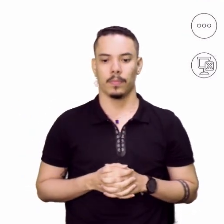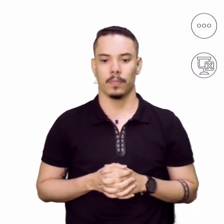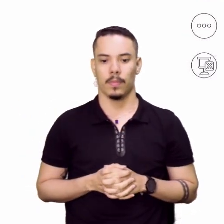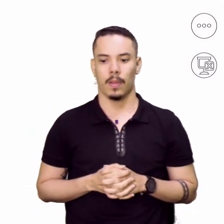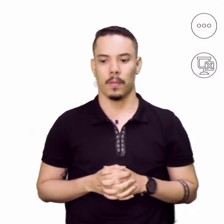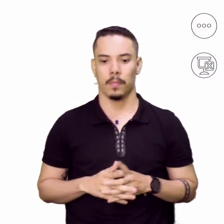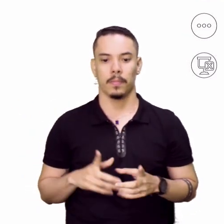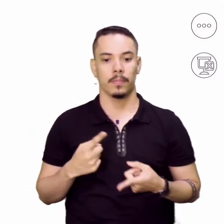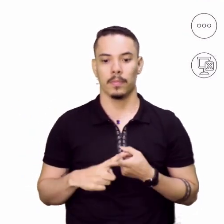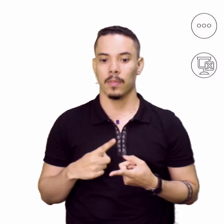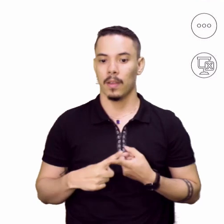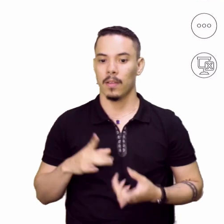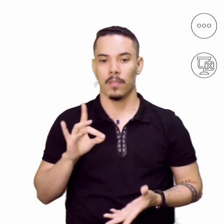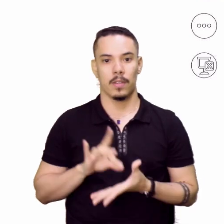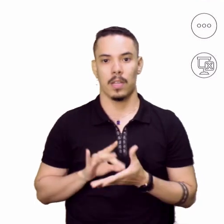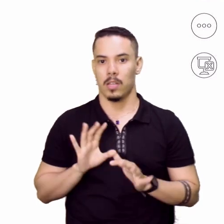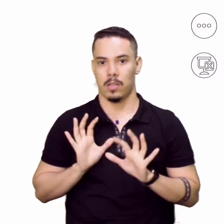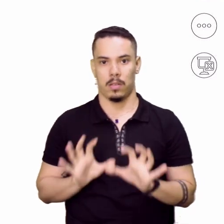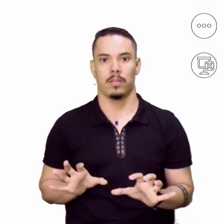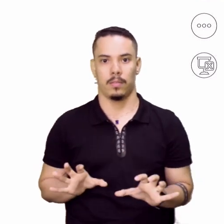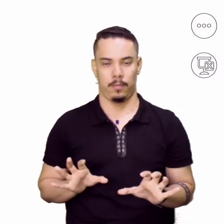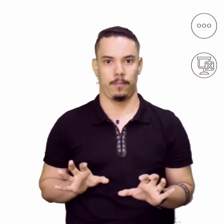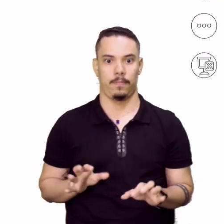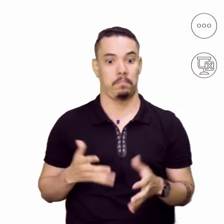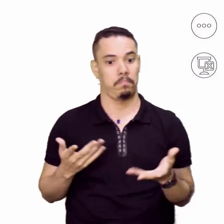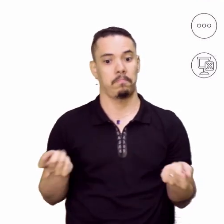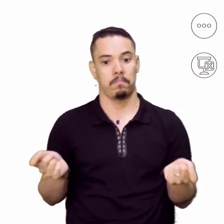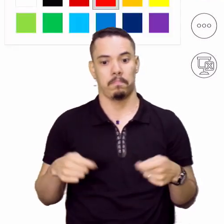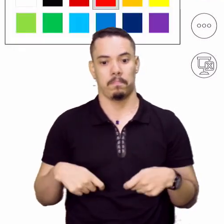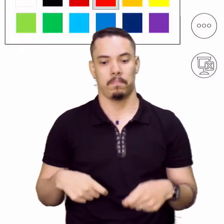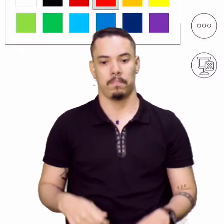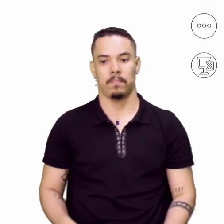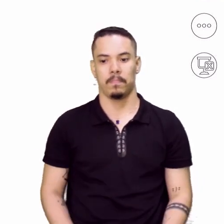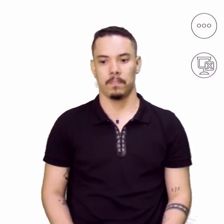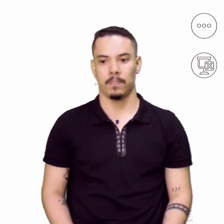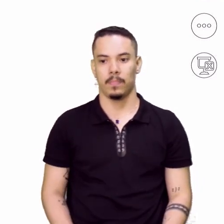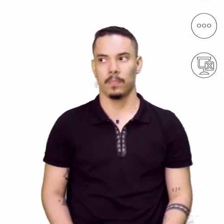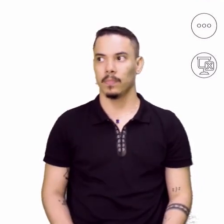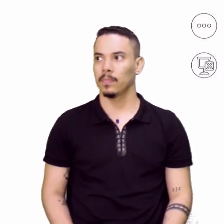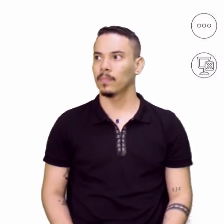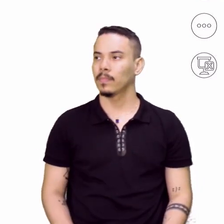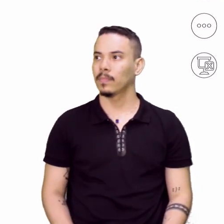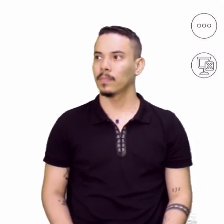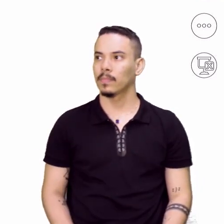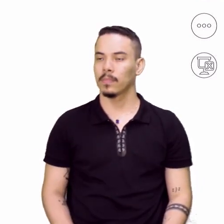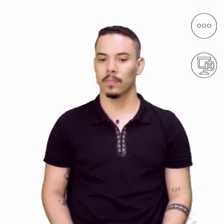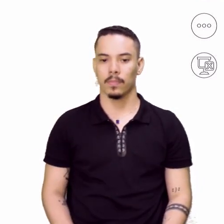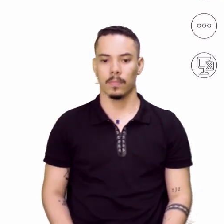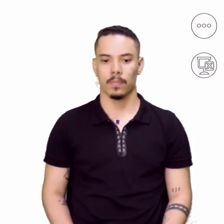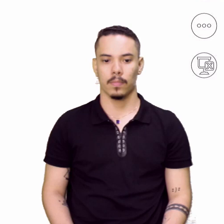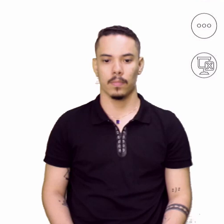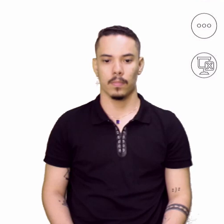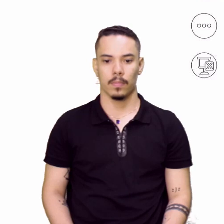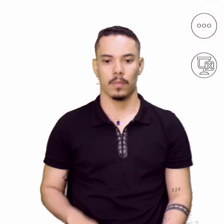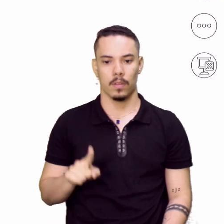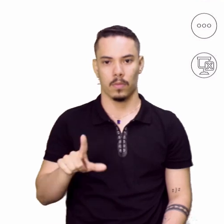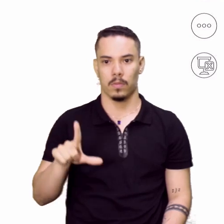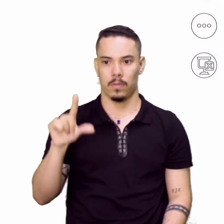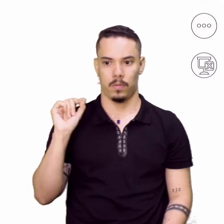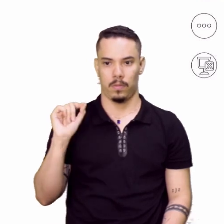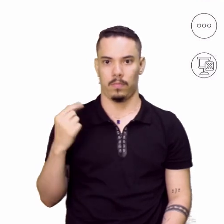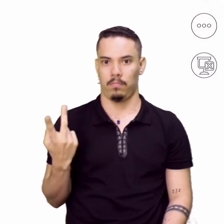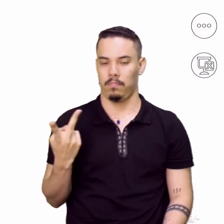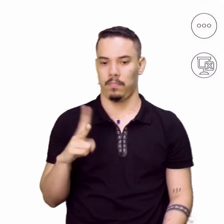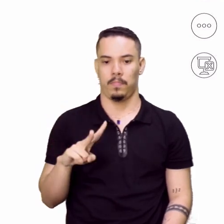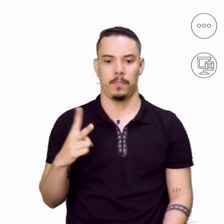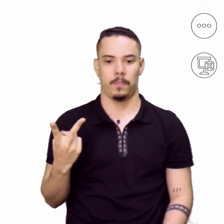que na verdade nenhum not vai ficar na sua forma normal então Will not é mesma coisa que want você escolhe entre um ou entre o